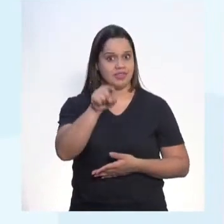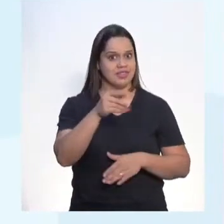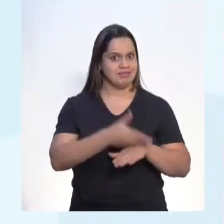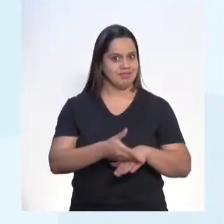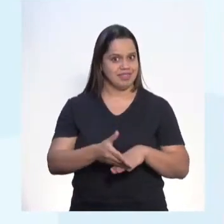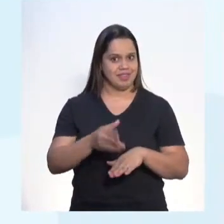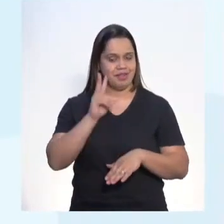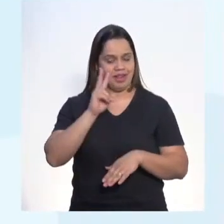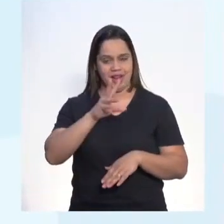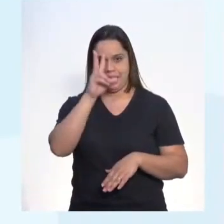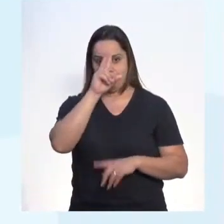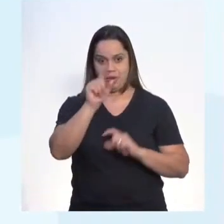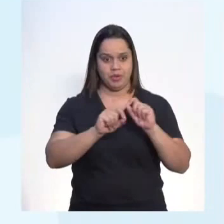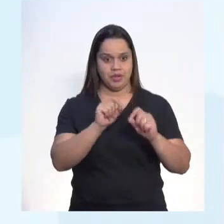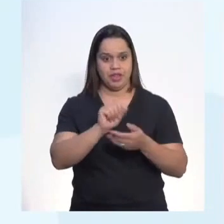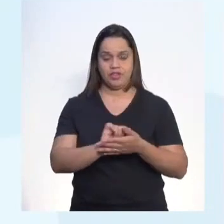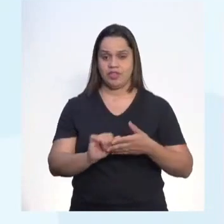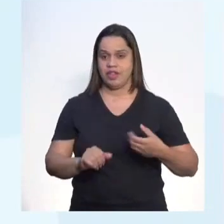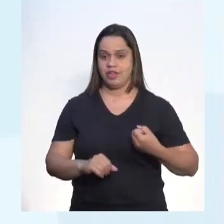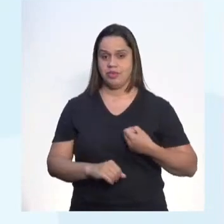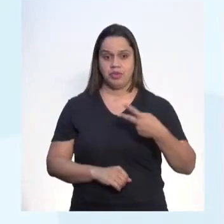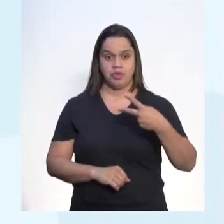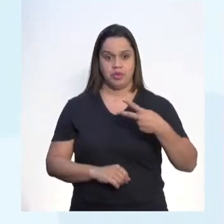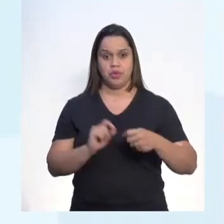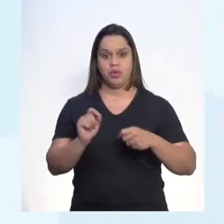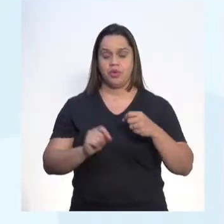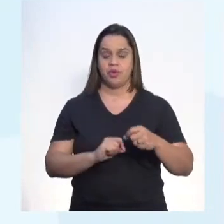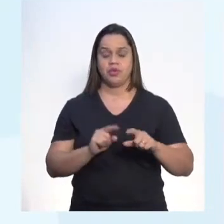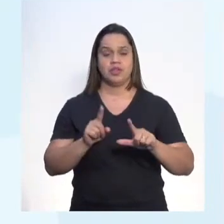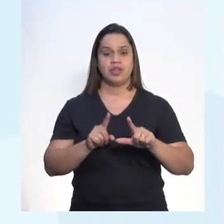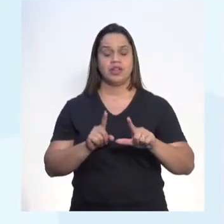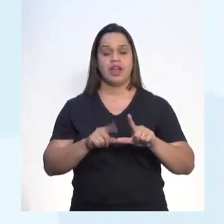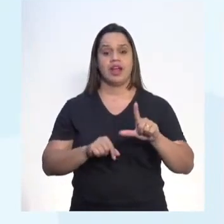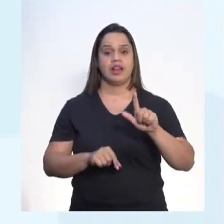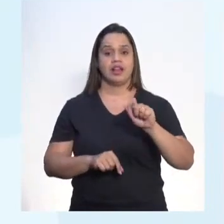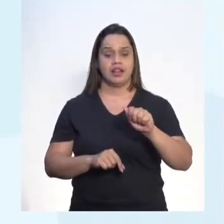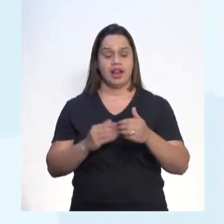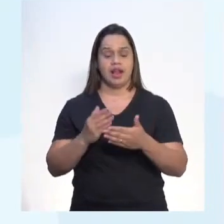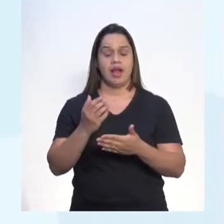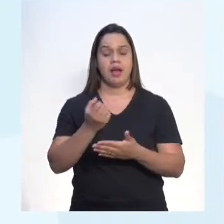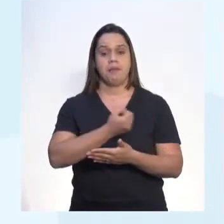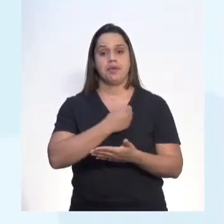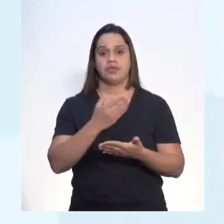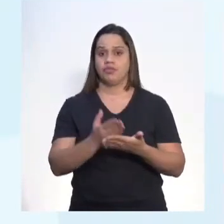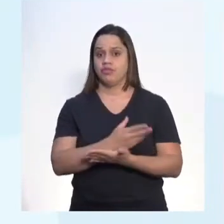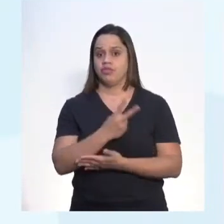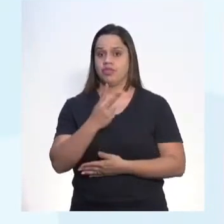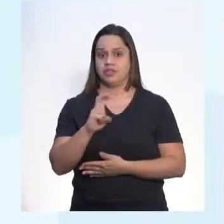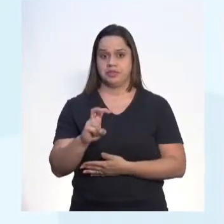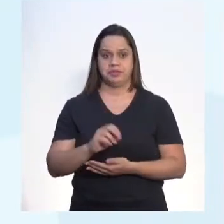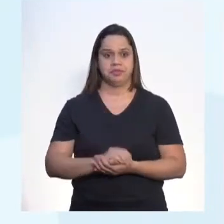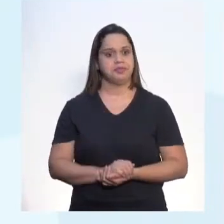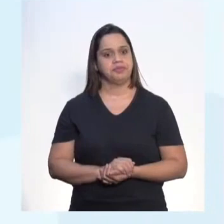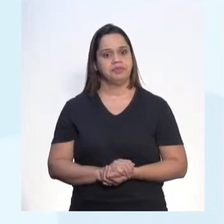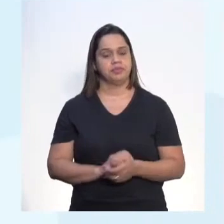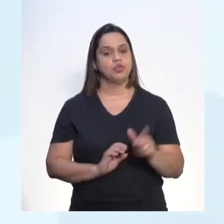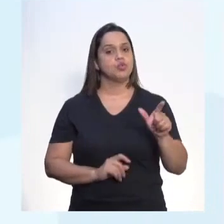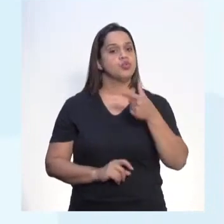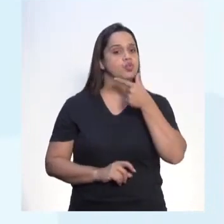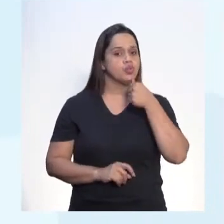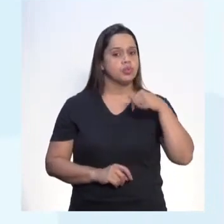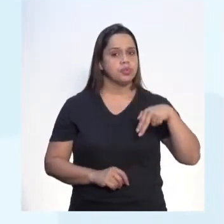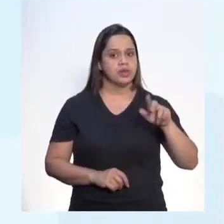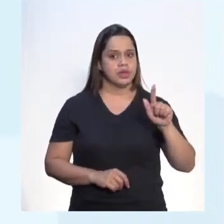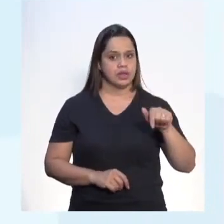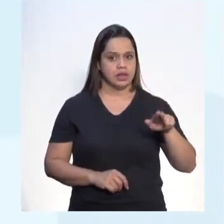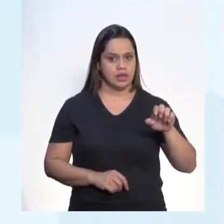vocês. Atividade 2, item A, página 25. Miguel